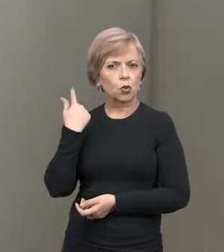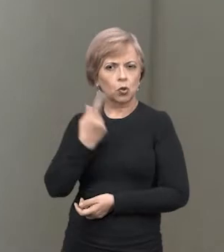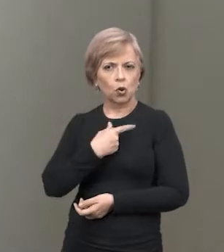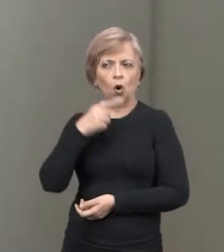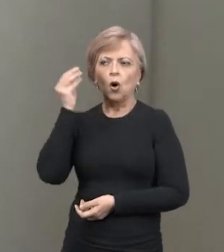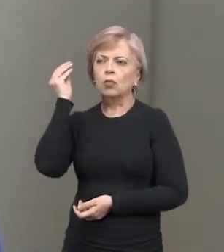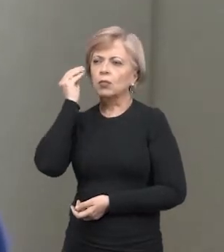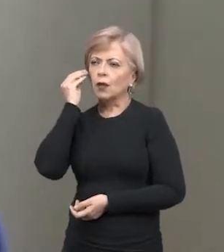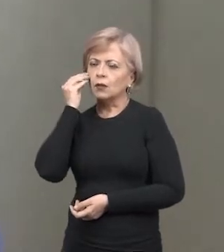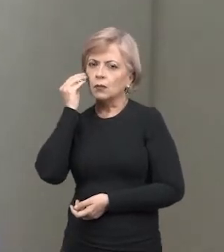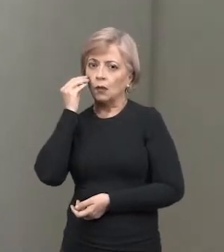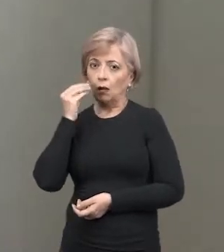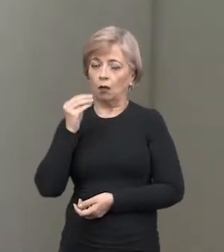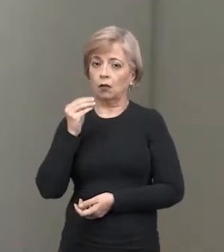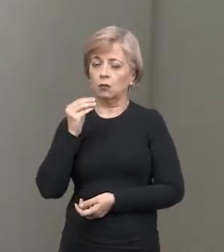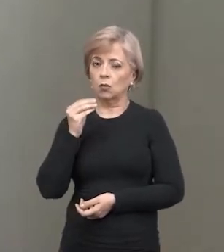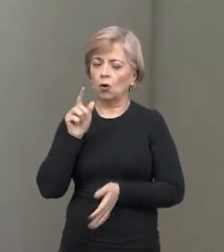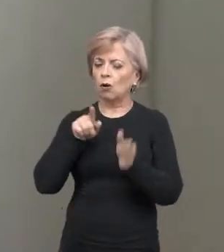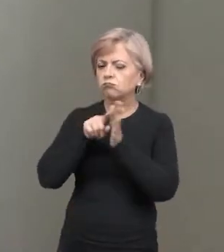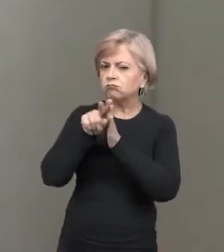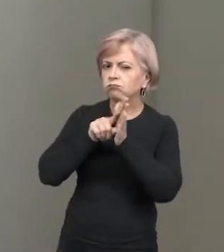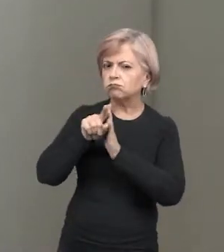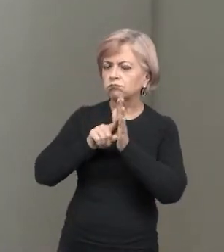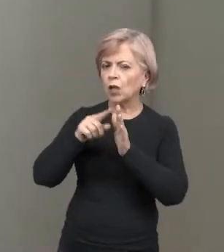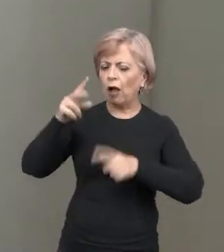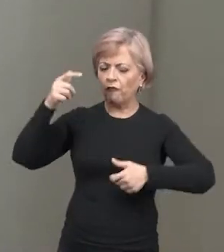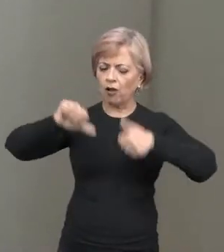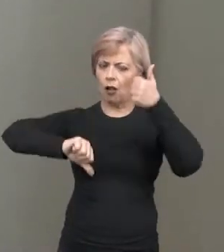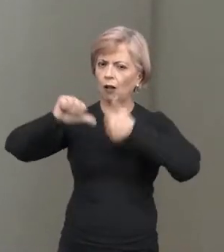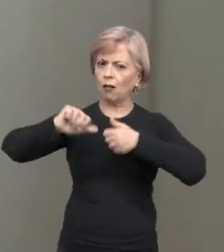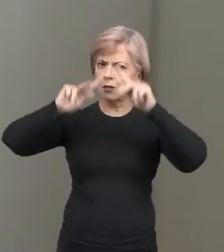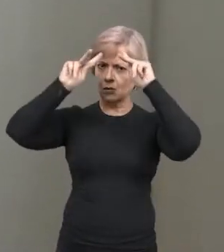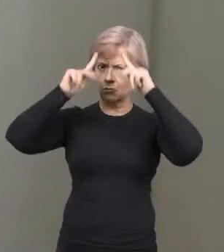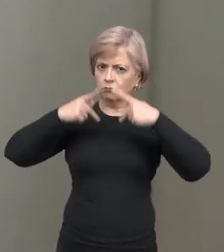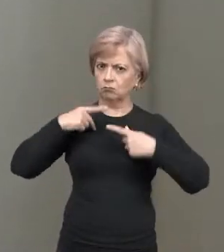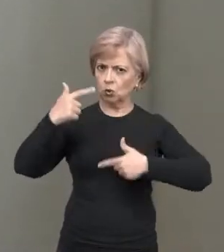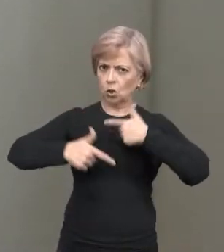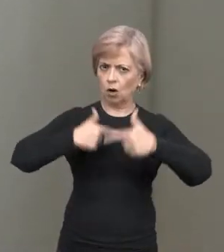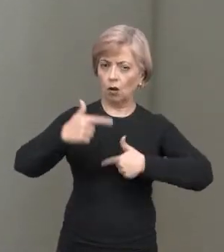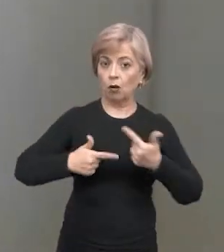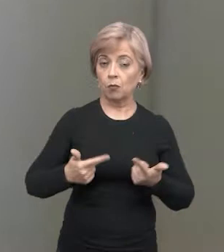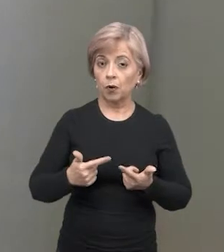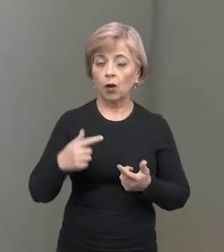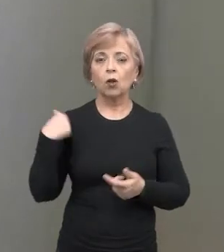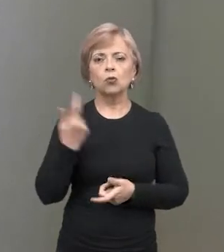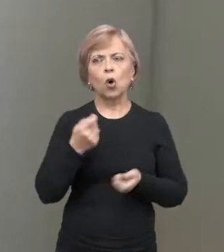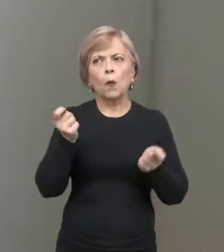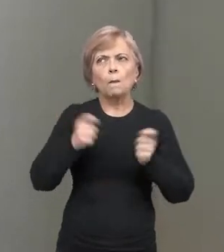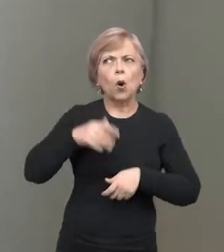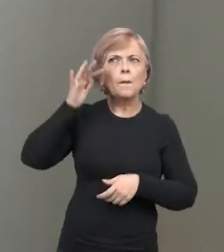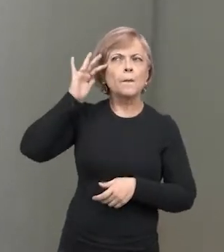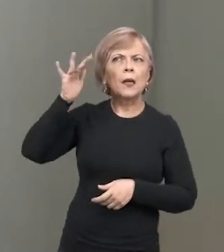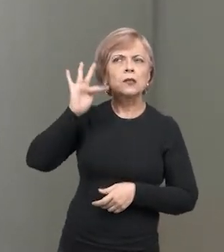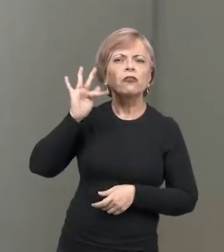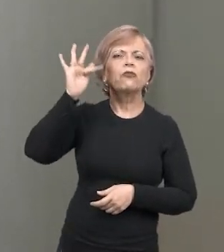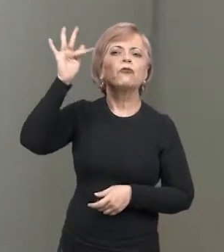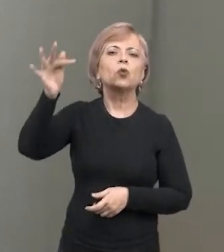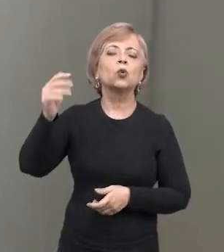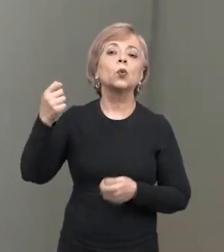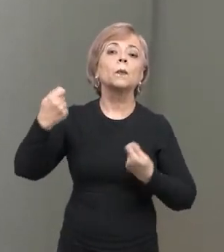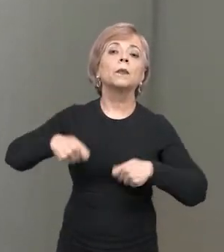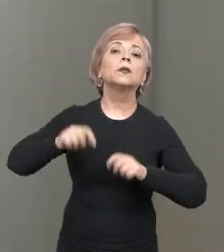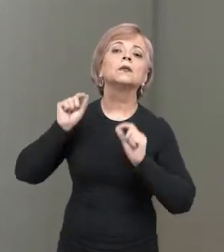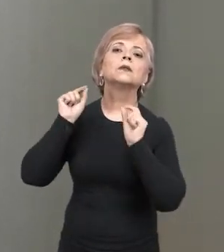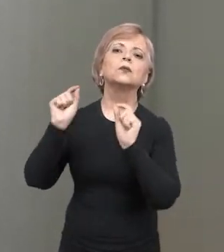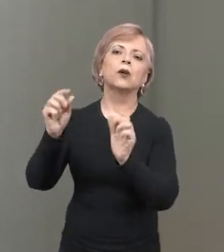fazer uma autocrítica, né, nós temos que olhar tanto pelo que já fizemos, quanto que imaginamos que ainda poderemos fazer. Partimos do